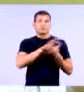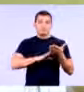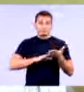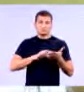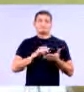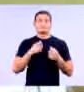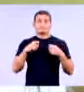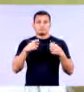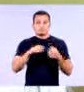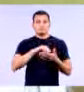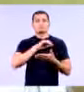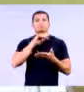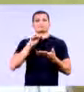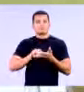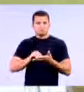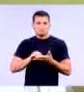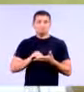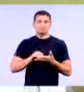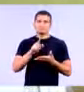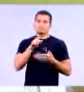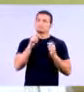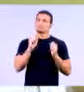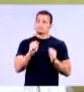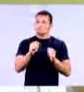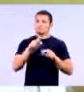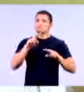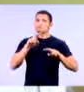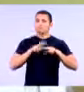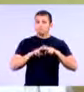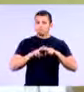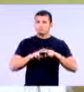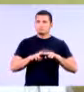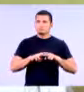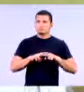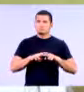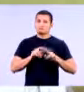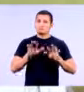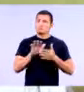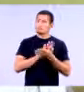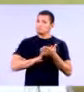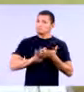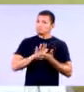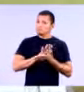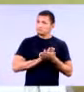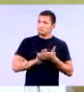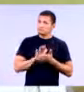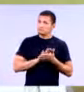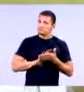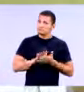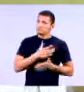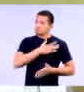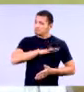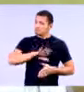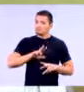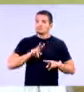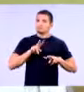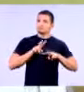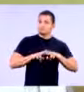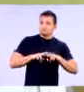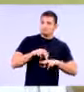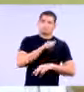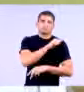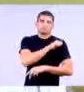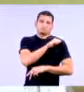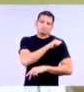credibilidade ao autor consultado, você pode ser preso. Apesar que ninguém gostaria, né, professora, que nenhum dos nossos alunos